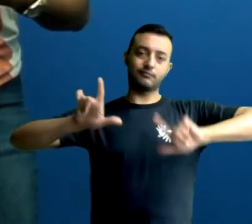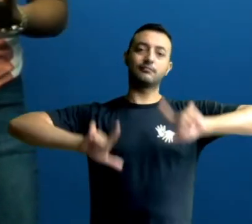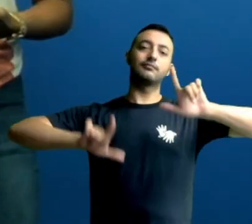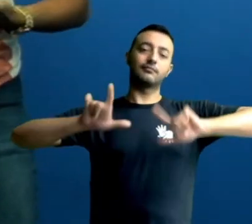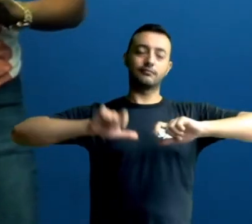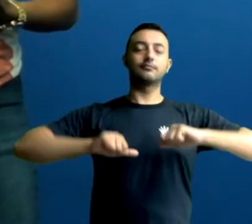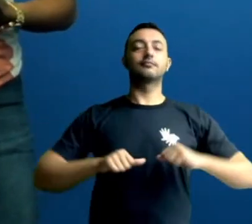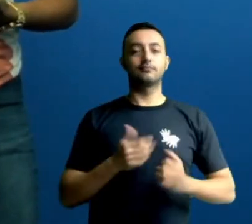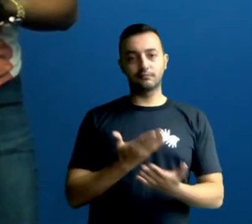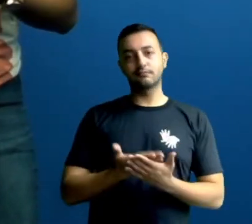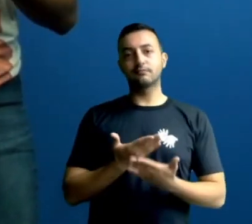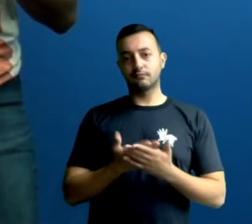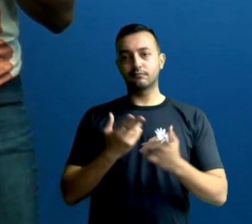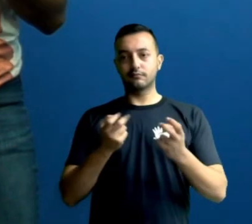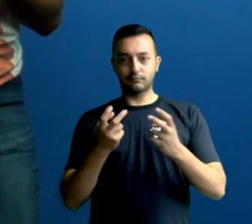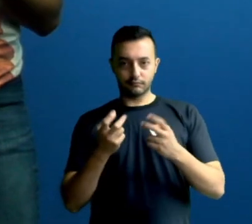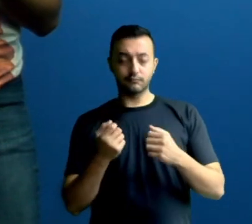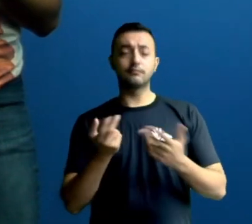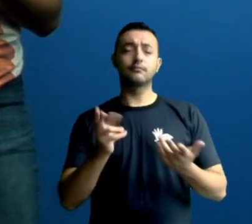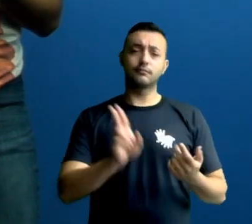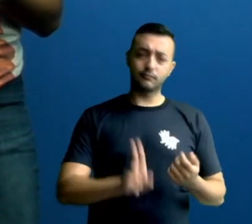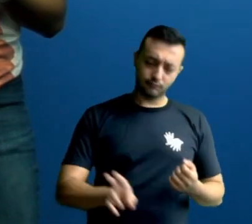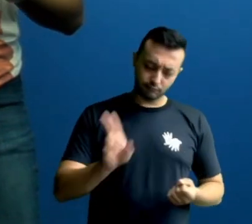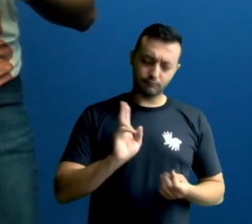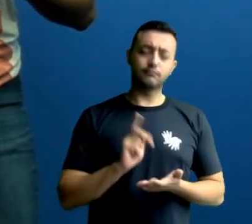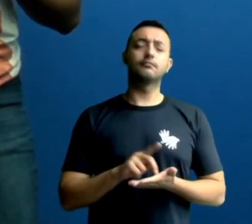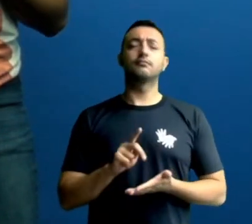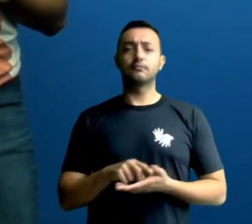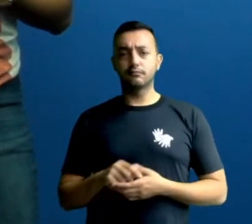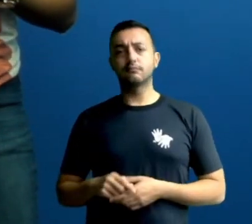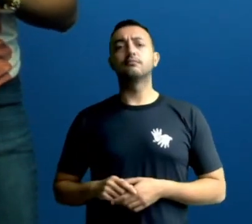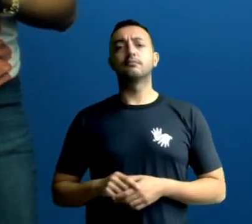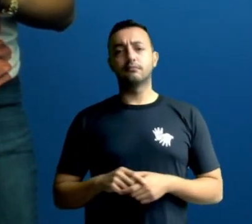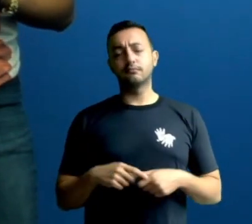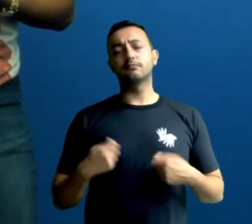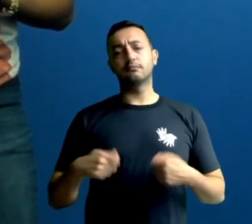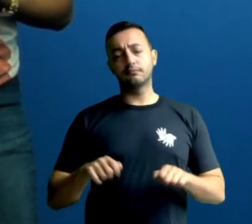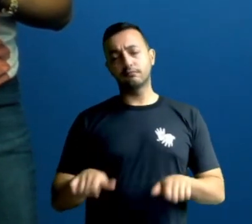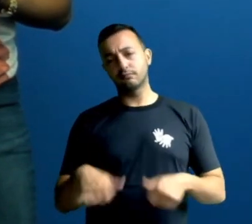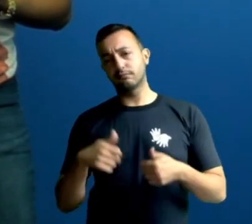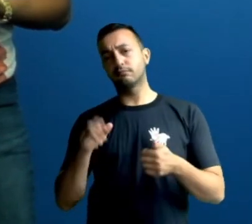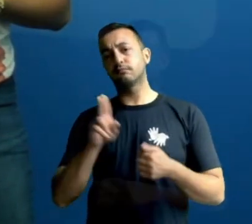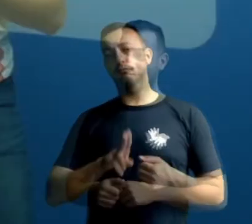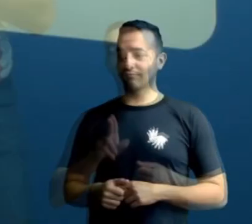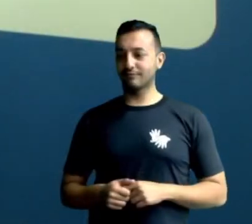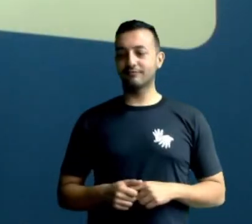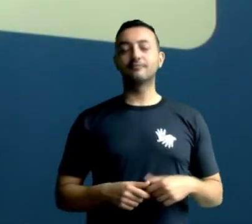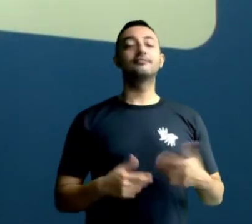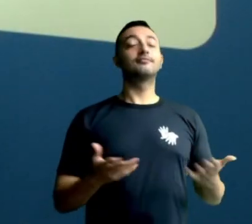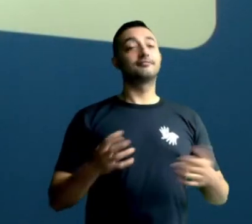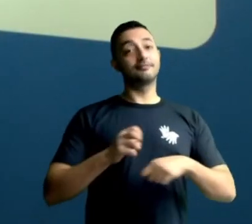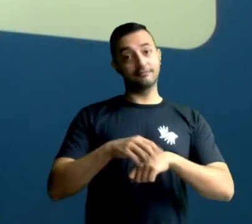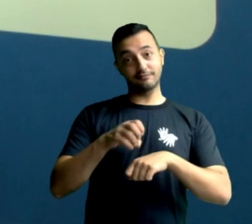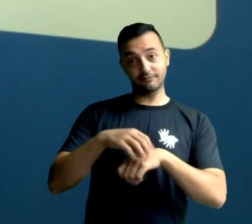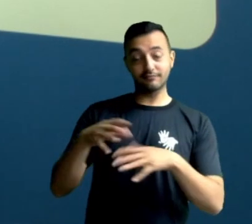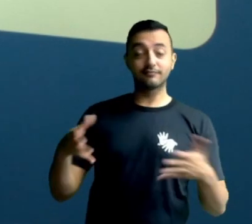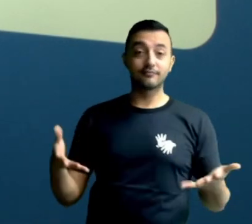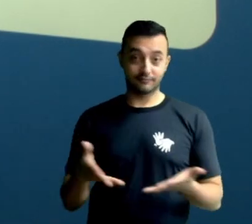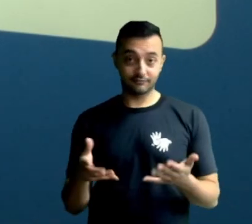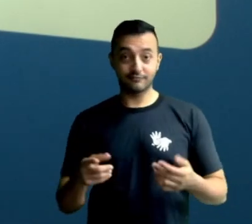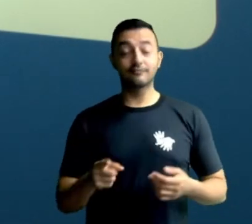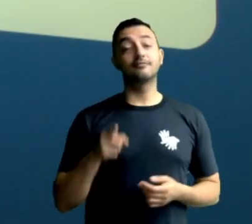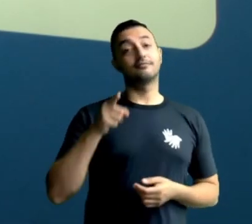ter esse acesso a essas aulas, então usa mesmo, faz esse uso da melhor maneira possível. E o meu recadinho de hoje é